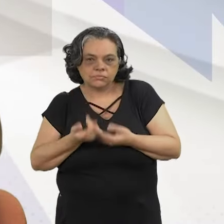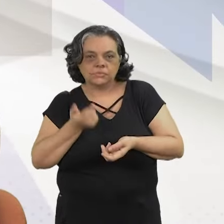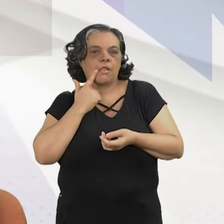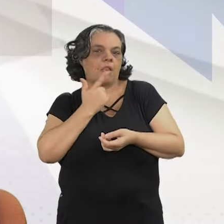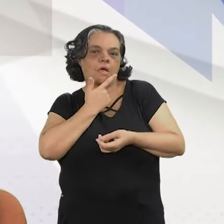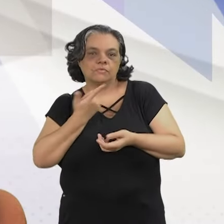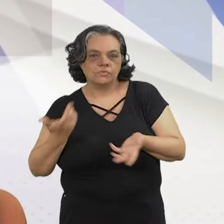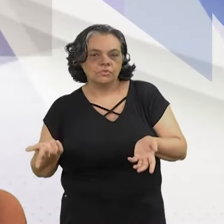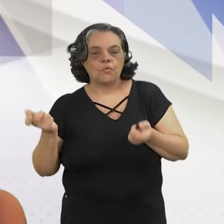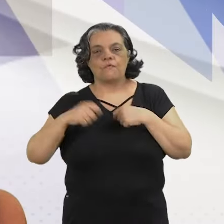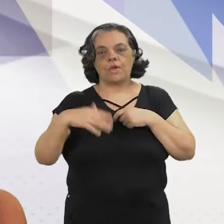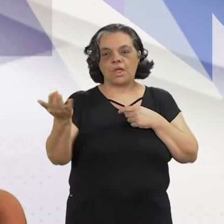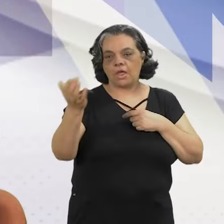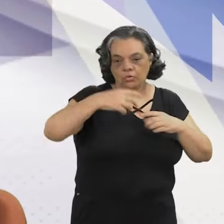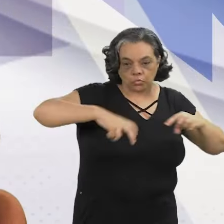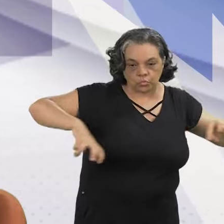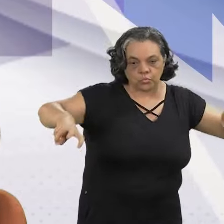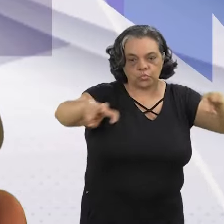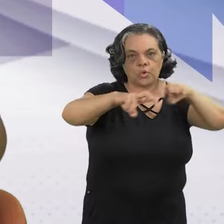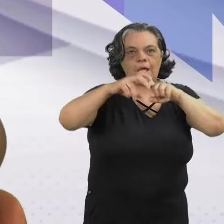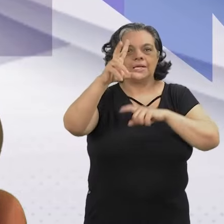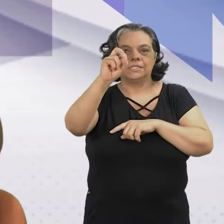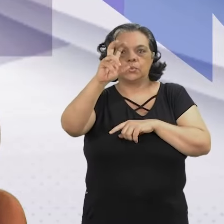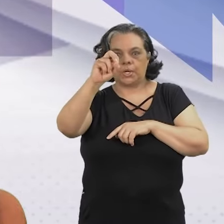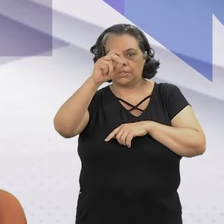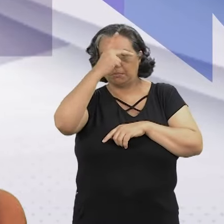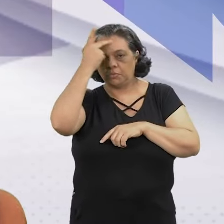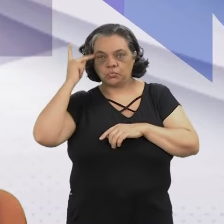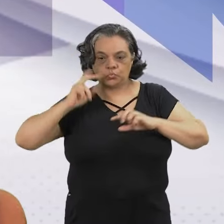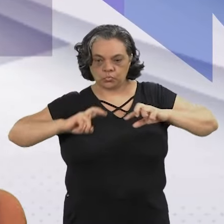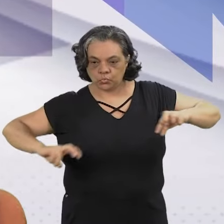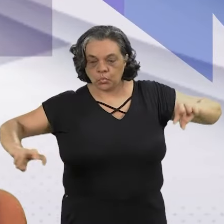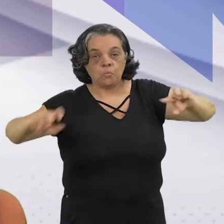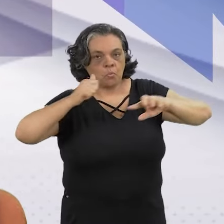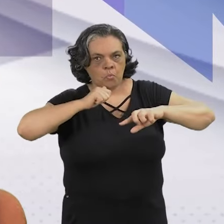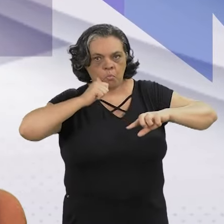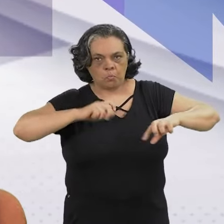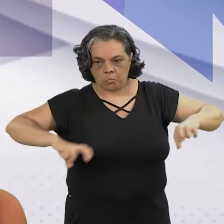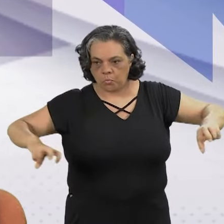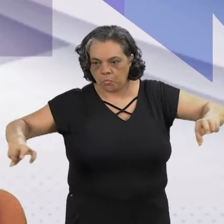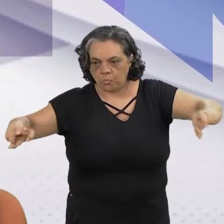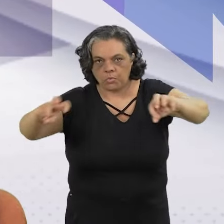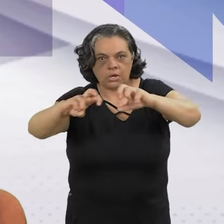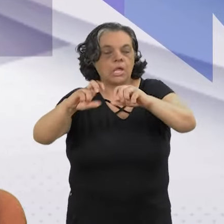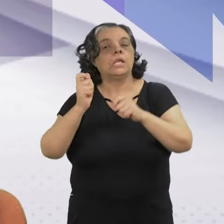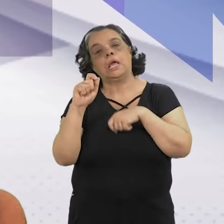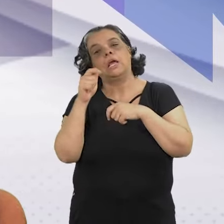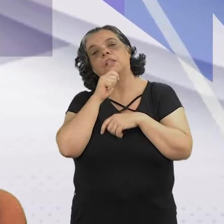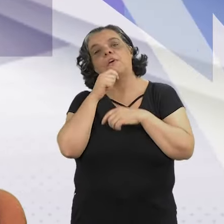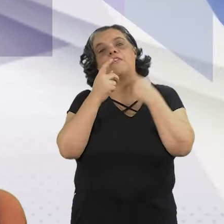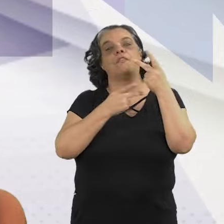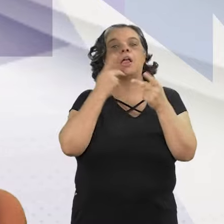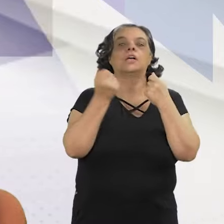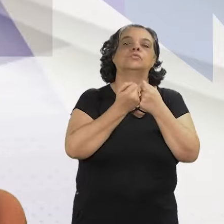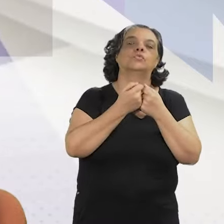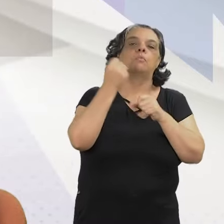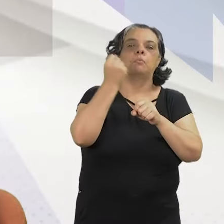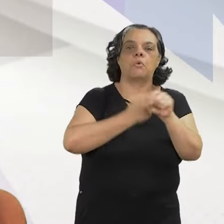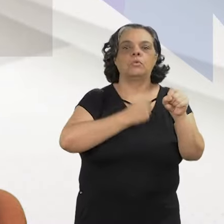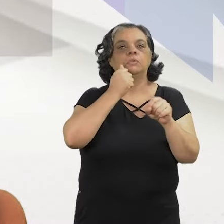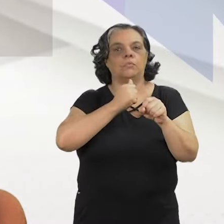e aí todo mundo chega na rede a gente reúne umas 50 50 mulheres na no na sede e aí a gente vai falar de